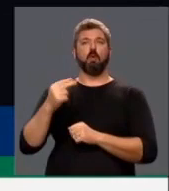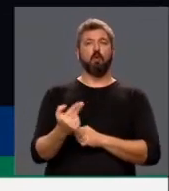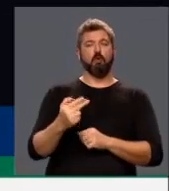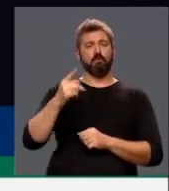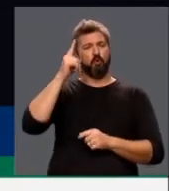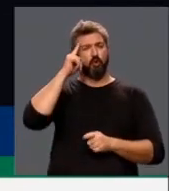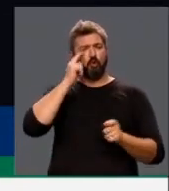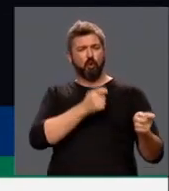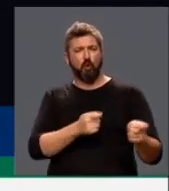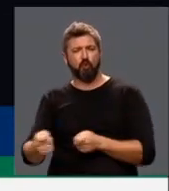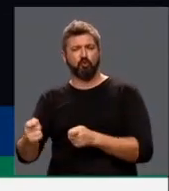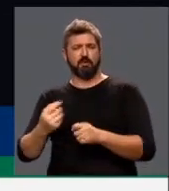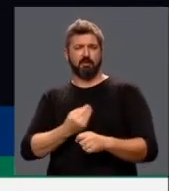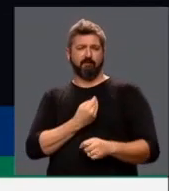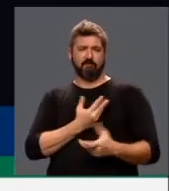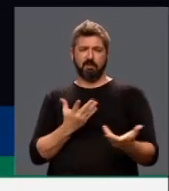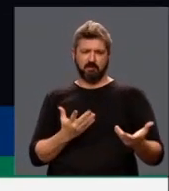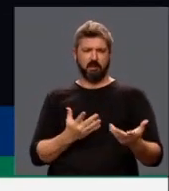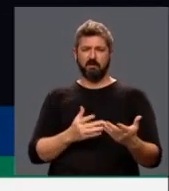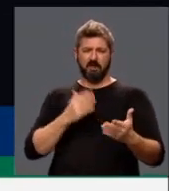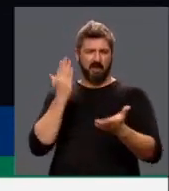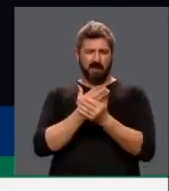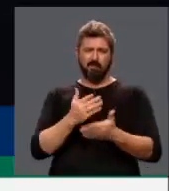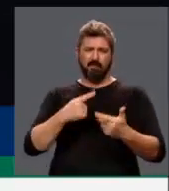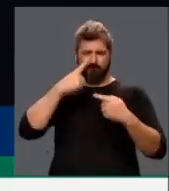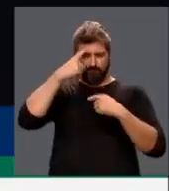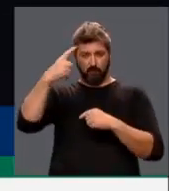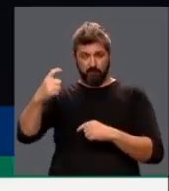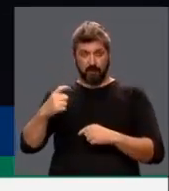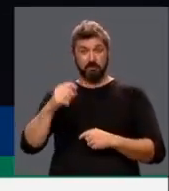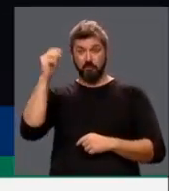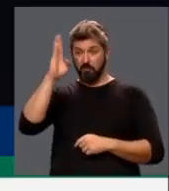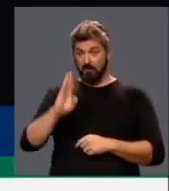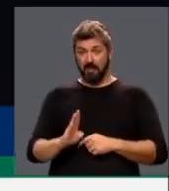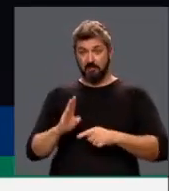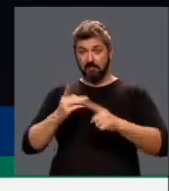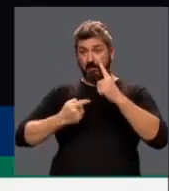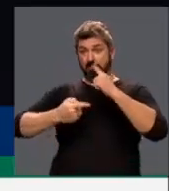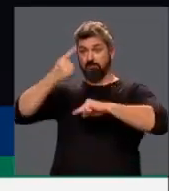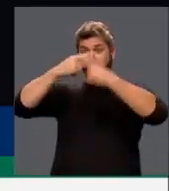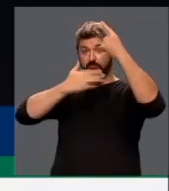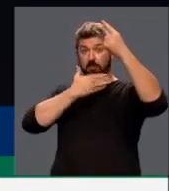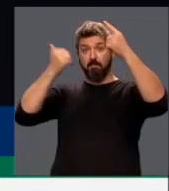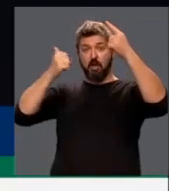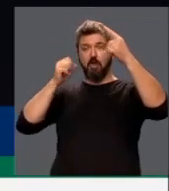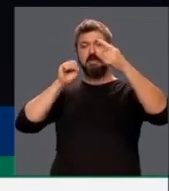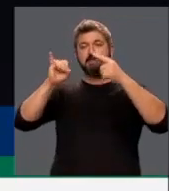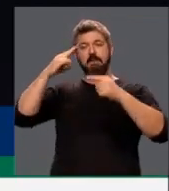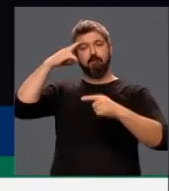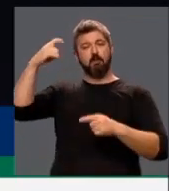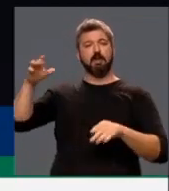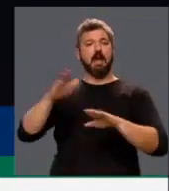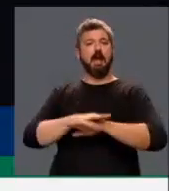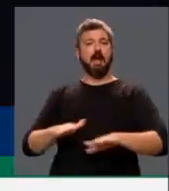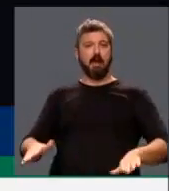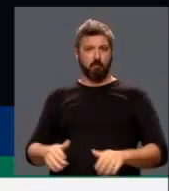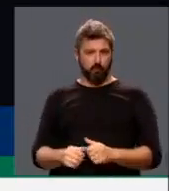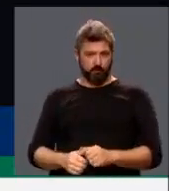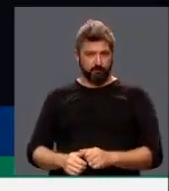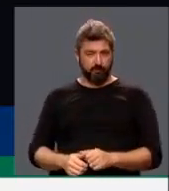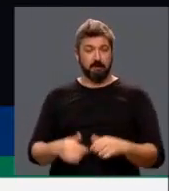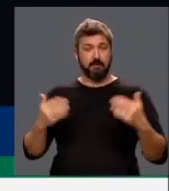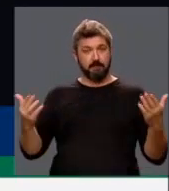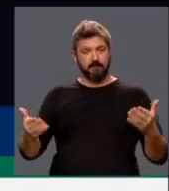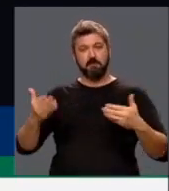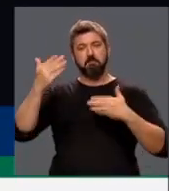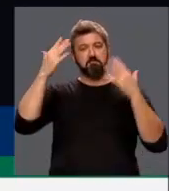dia a dia. Nosso país só vai crescer e se desenvolver quando a gente combater a violência. Então, parabéns por estar mediando